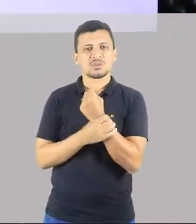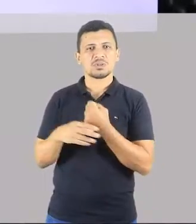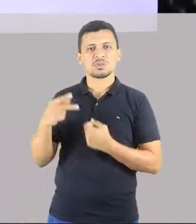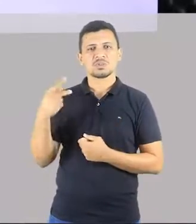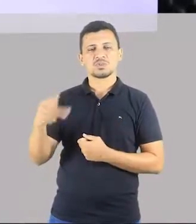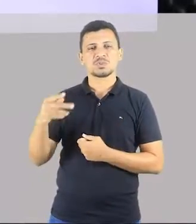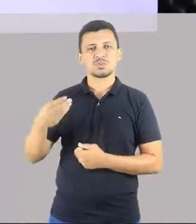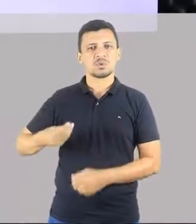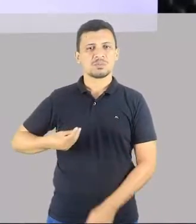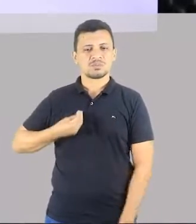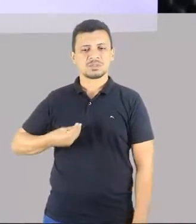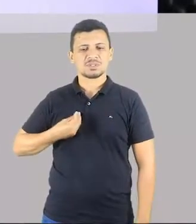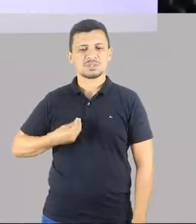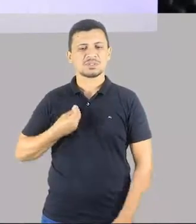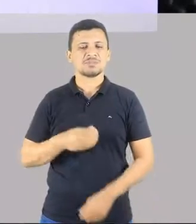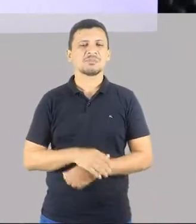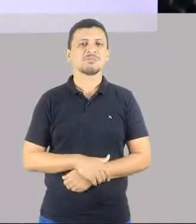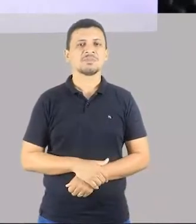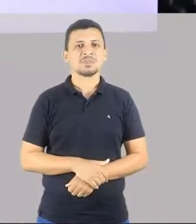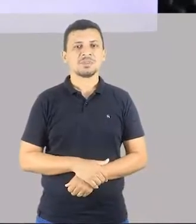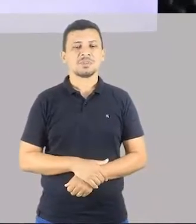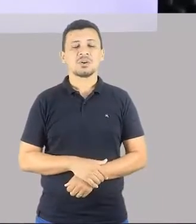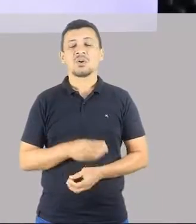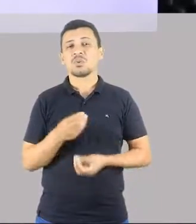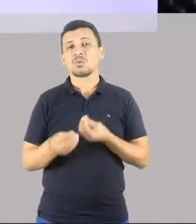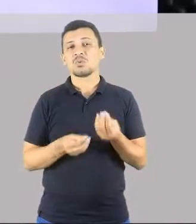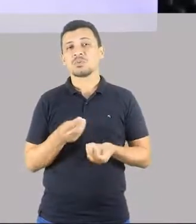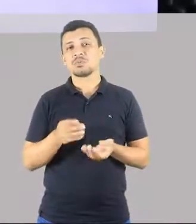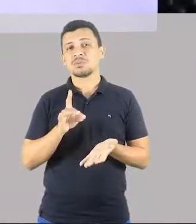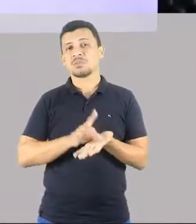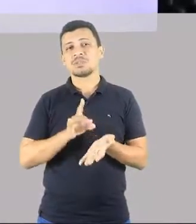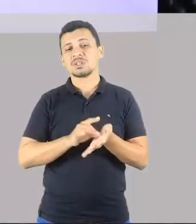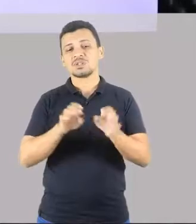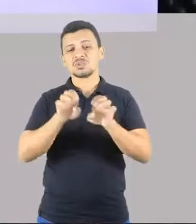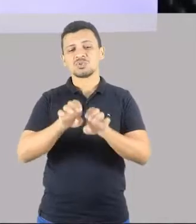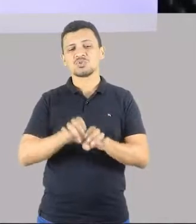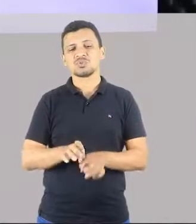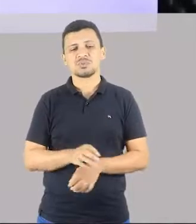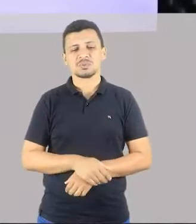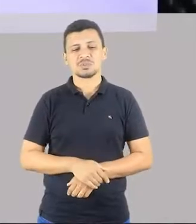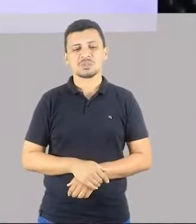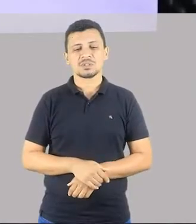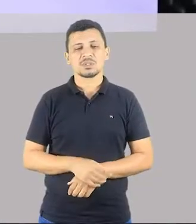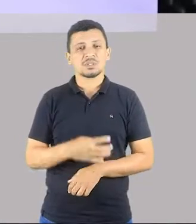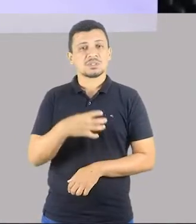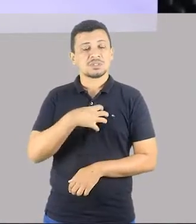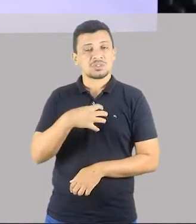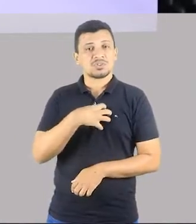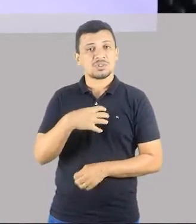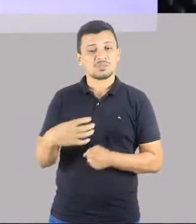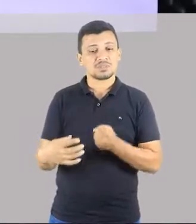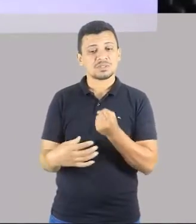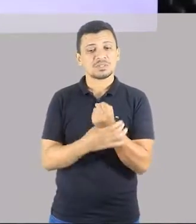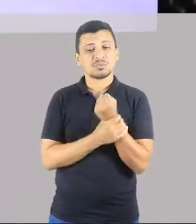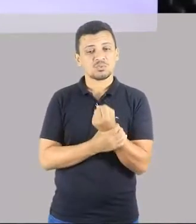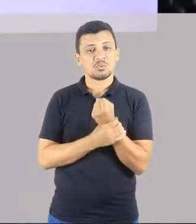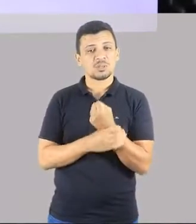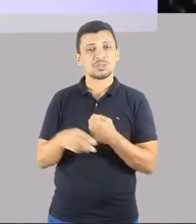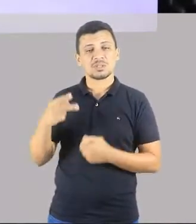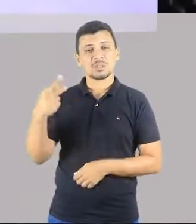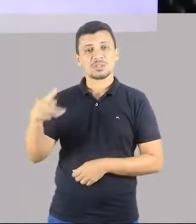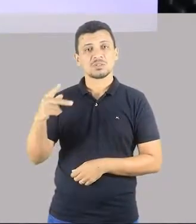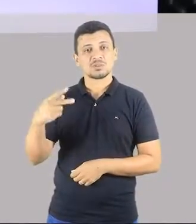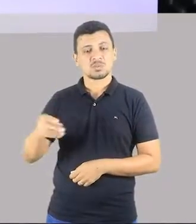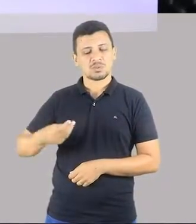presença. Na ordem direta, na verdade, a estrutura seria assim, sentia-me seguro em sua